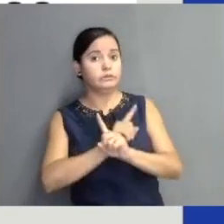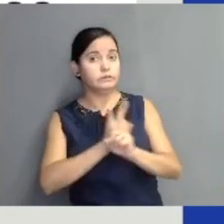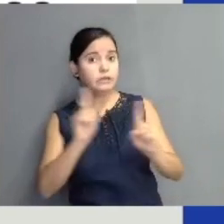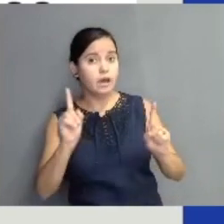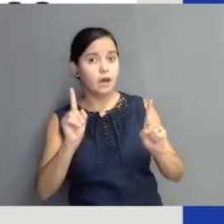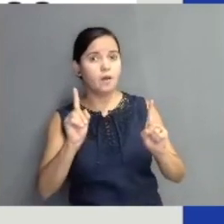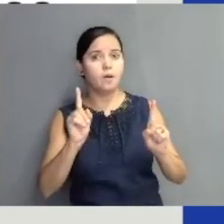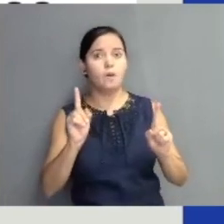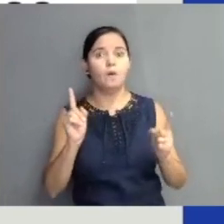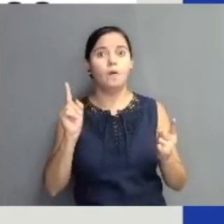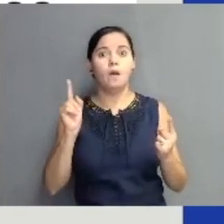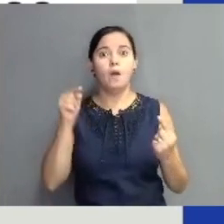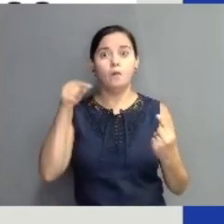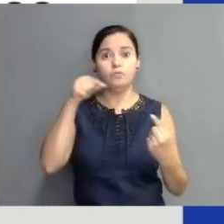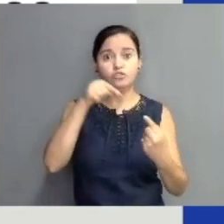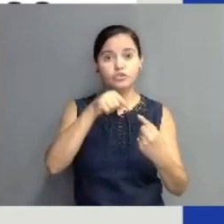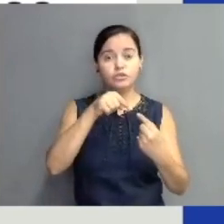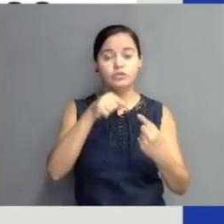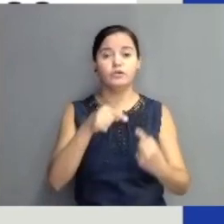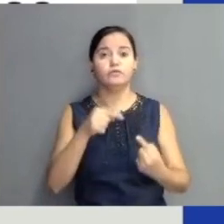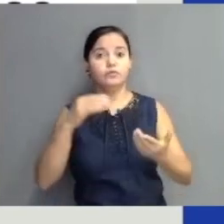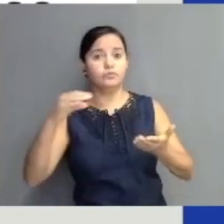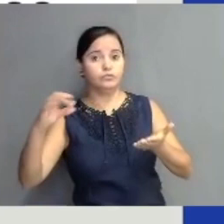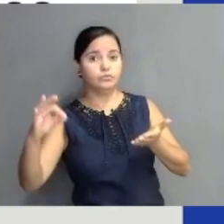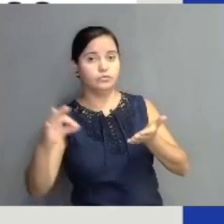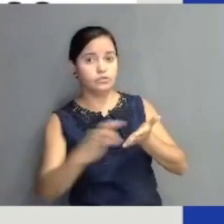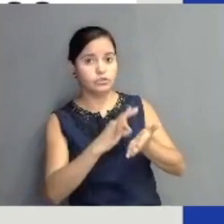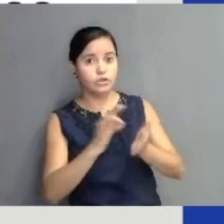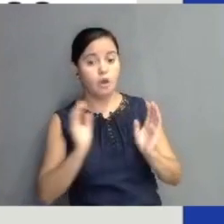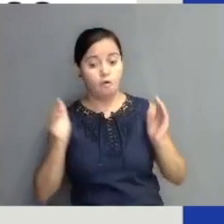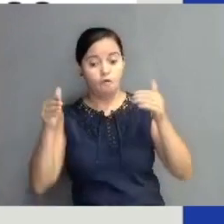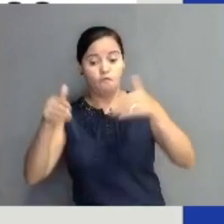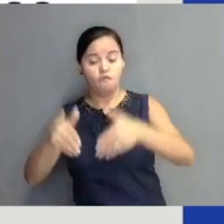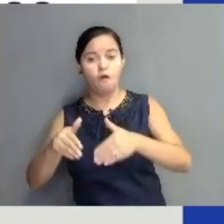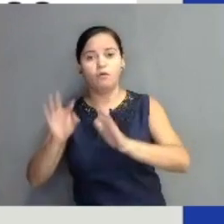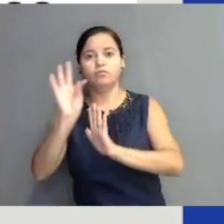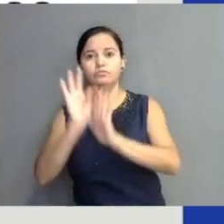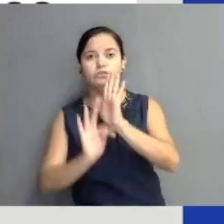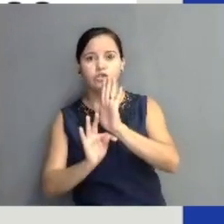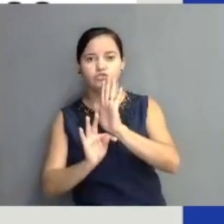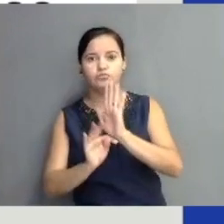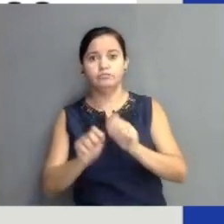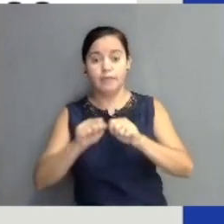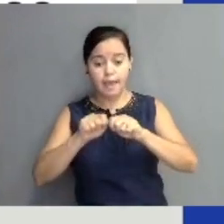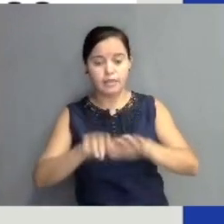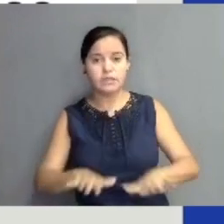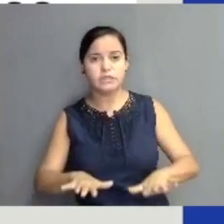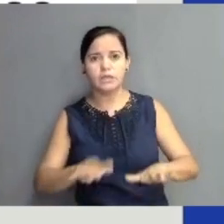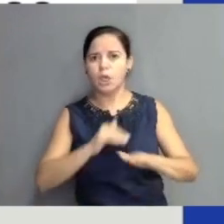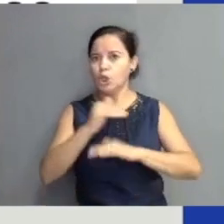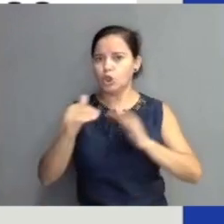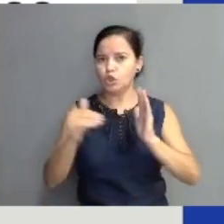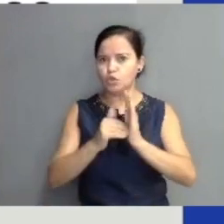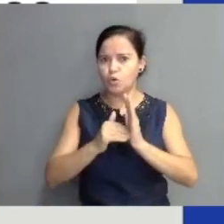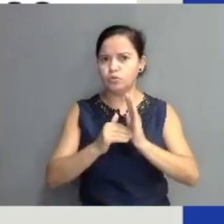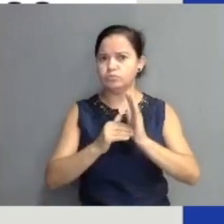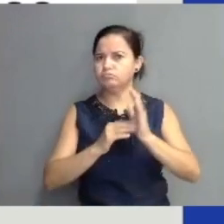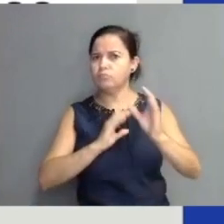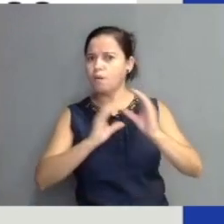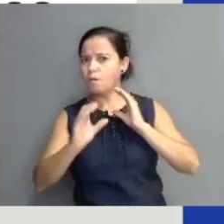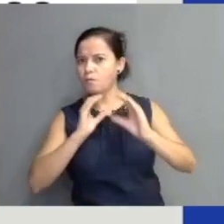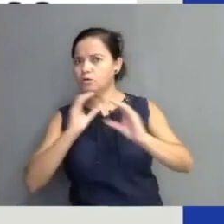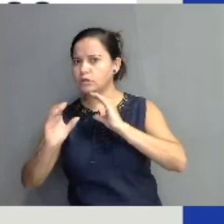proferiu, ao enunciador. Então, o foco é no texto. Assim, toda atividade comunicativa, além de